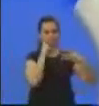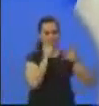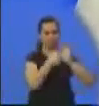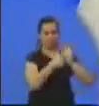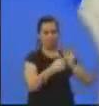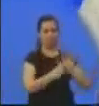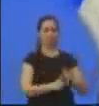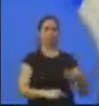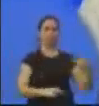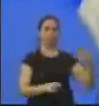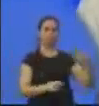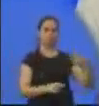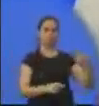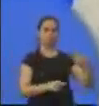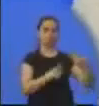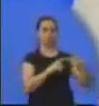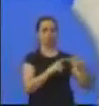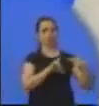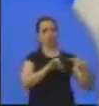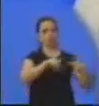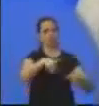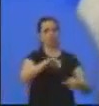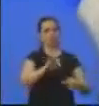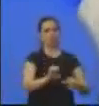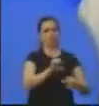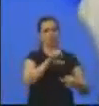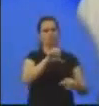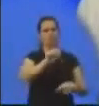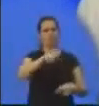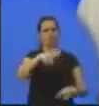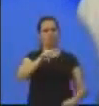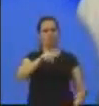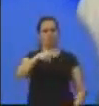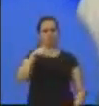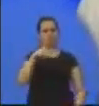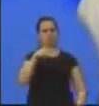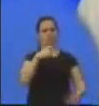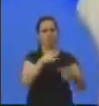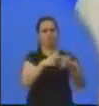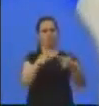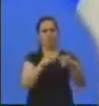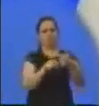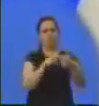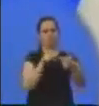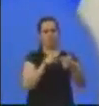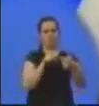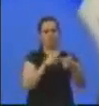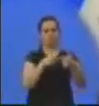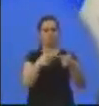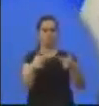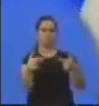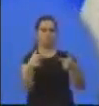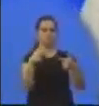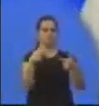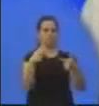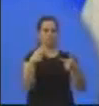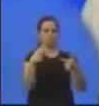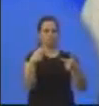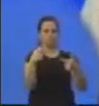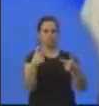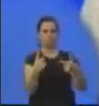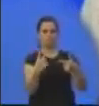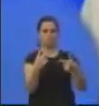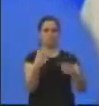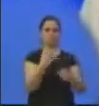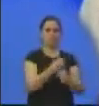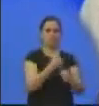agora. Eu tenho o limite de seno de x sobre x, quando x tende para zero. Se eu for